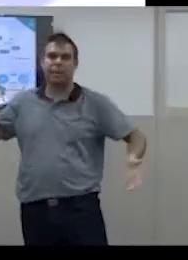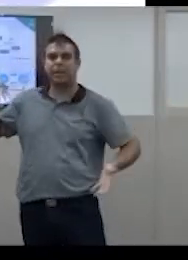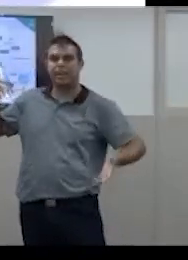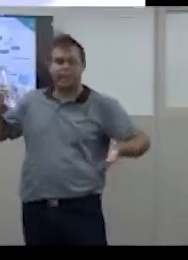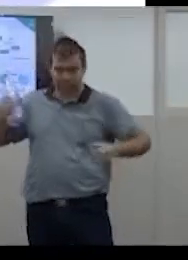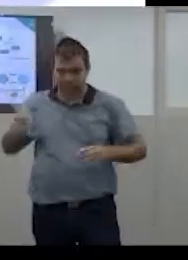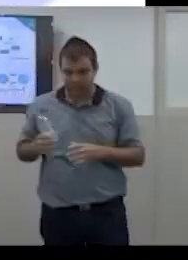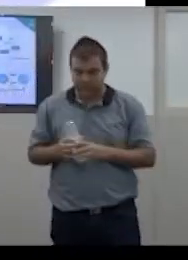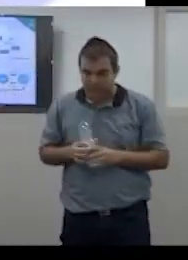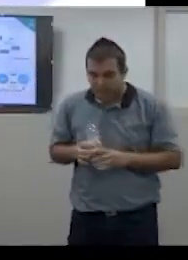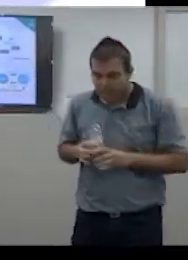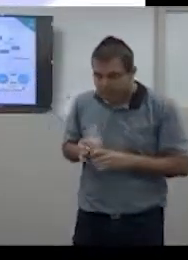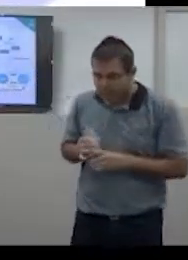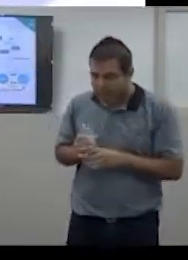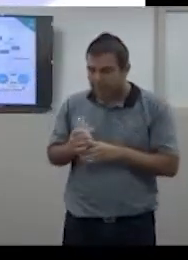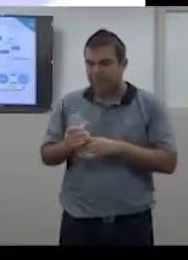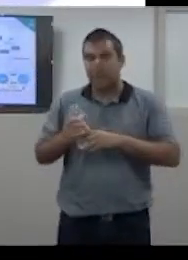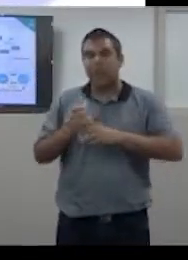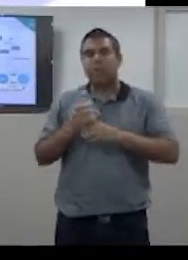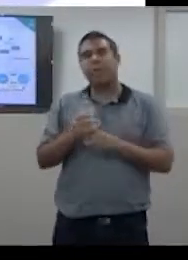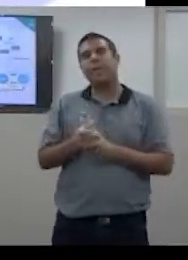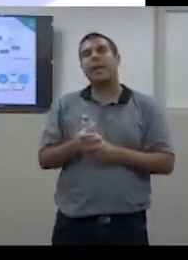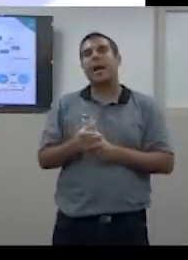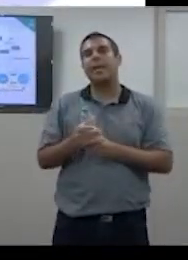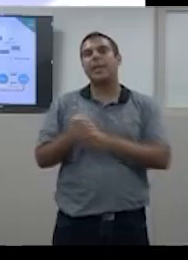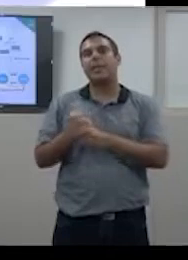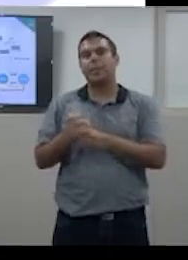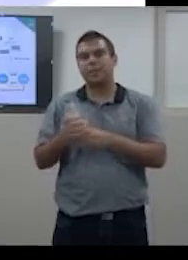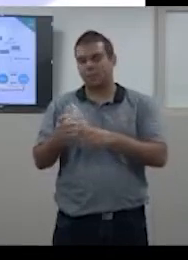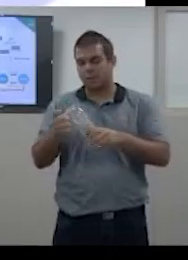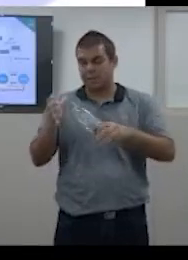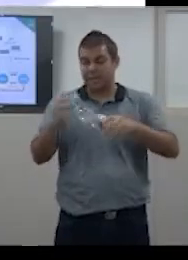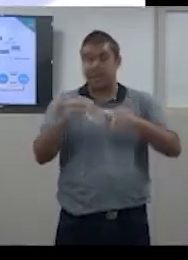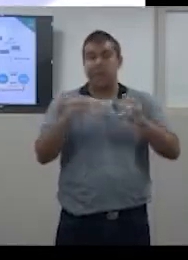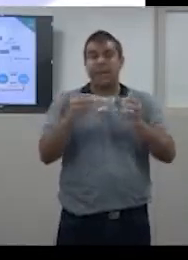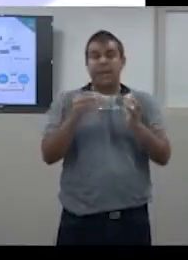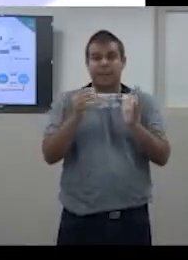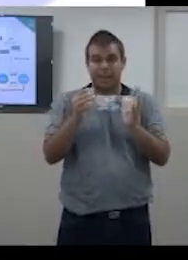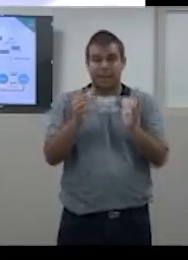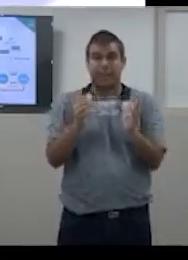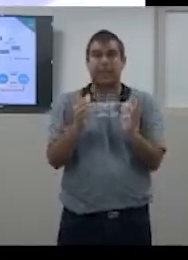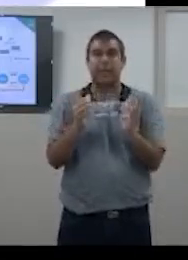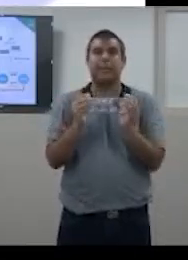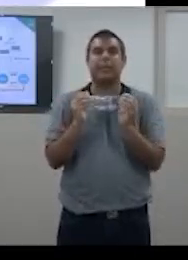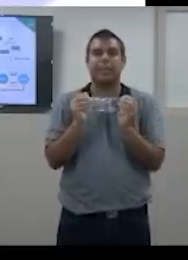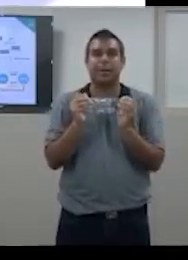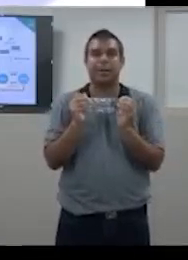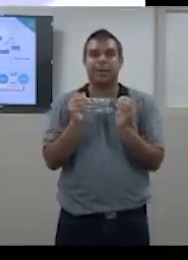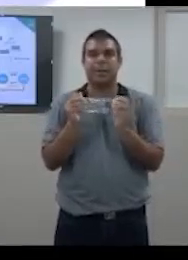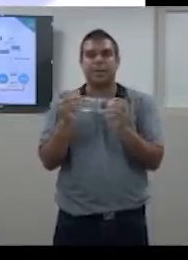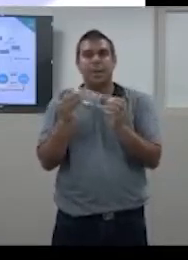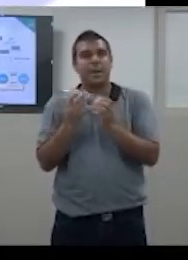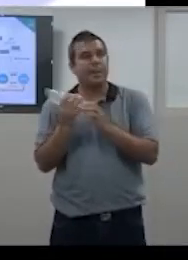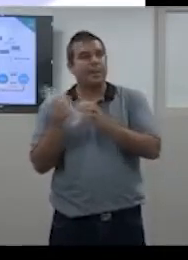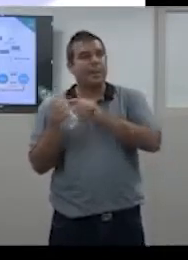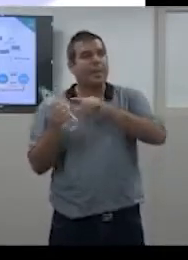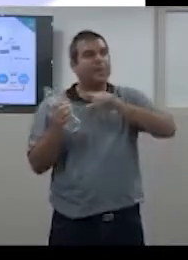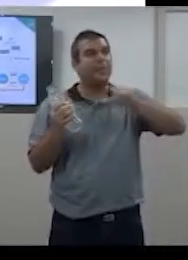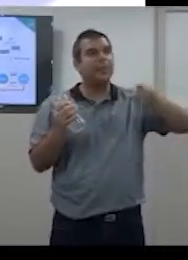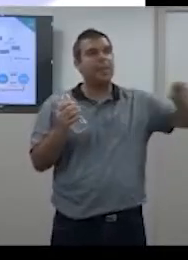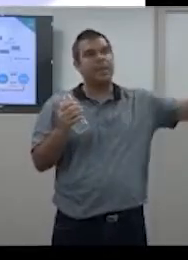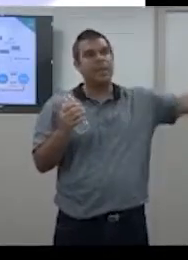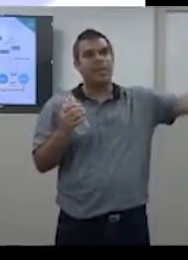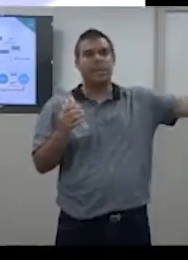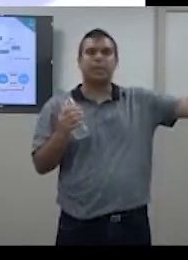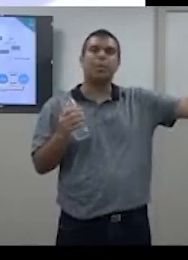vapor de água, tecnicamente falando. O que acontece? Só que a energia do Sol, que está derretendo essa parte dessa bola de gelo,